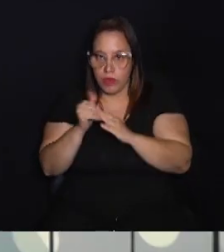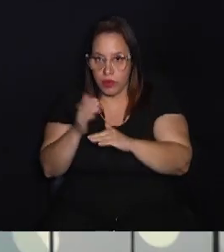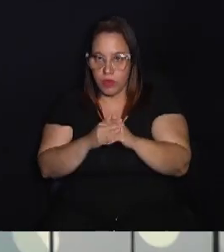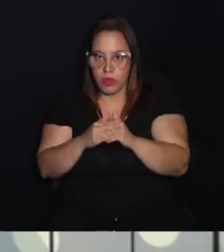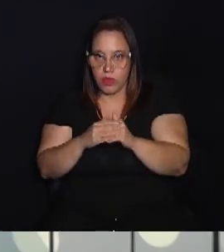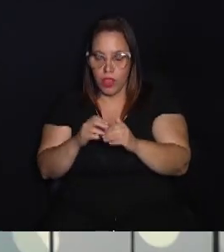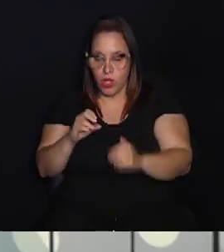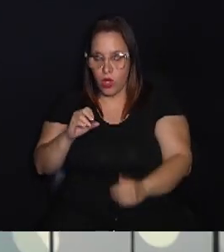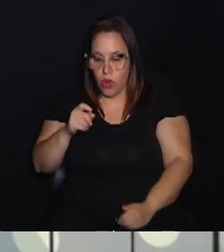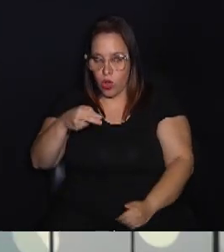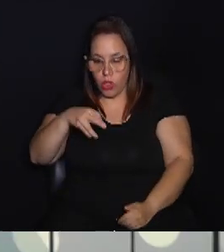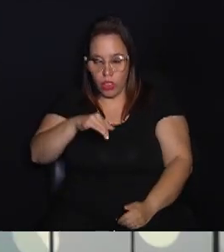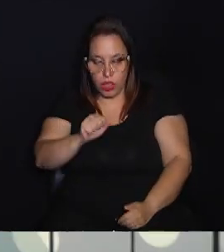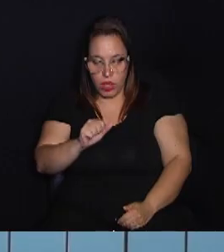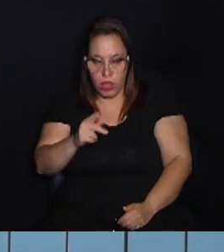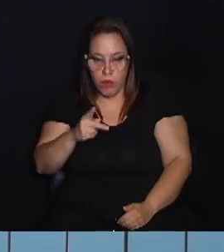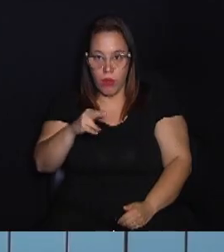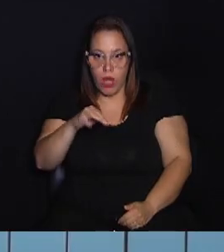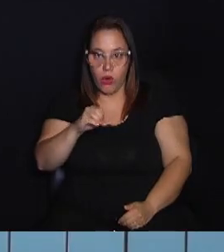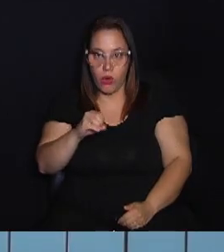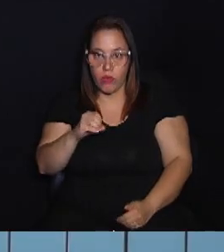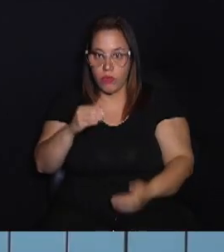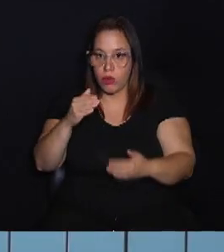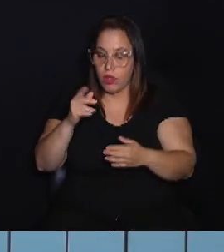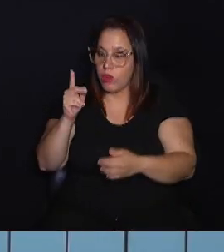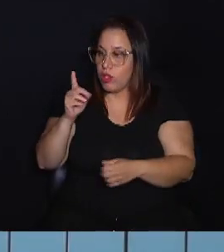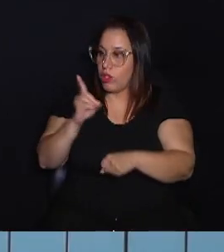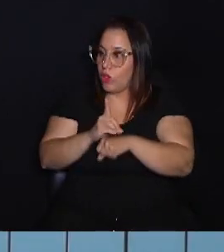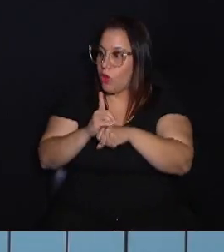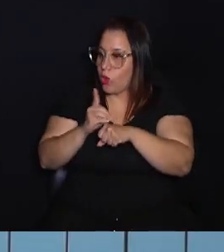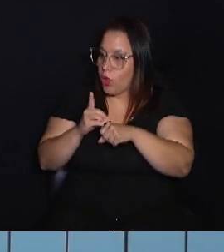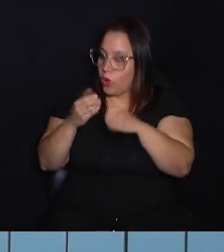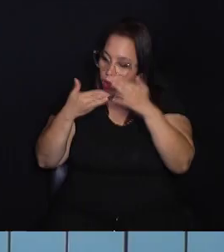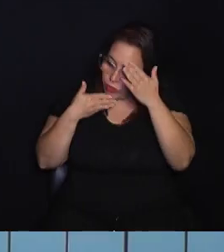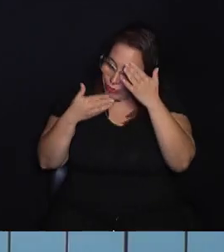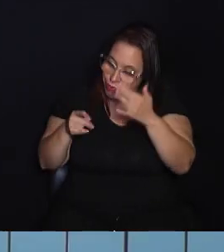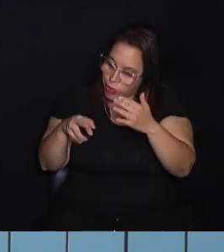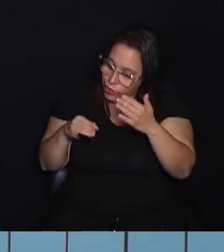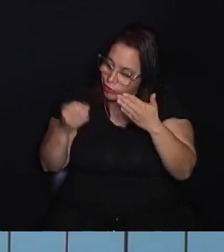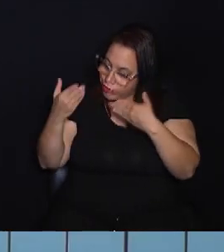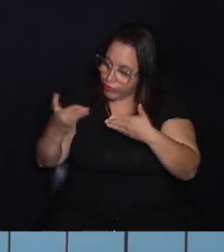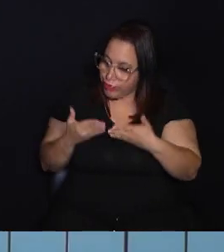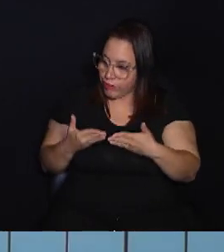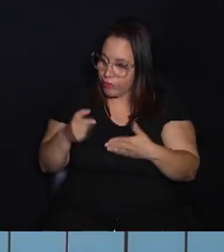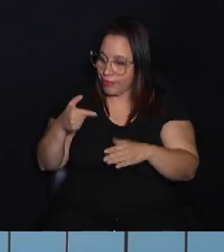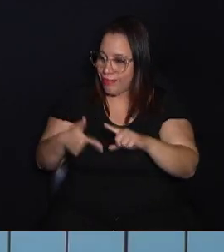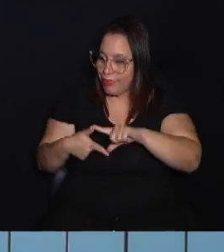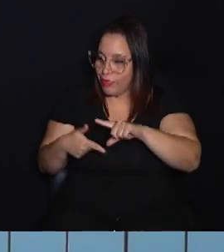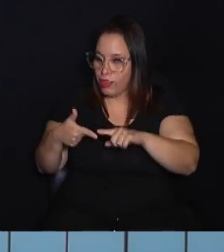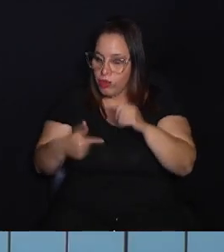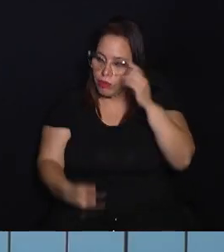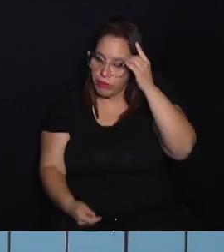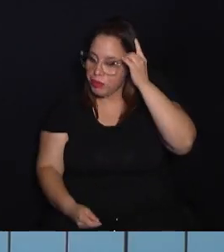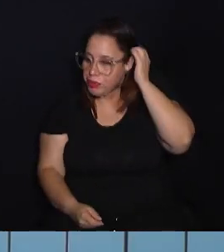é o oncologista Paulo Pizão. Dr. Paulo, muito obrigada pela sua participação aqui no nosso quadro.